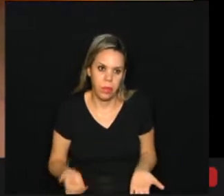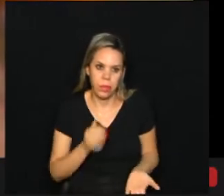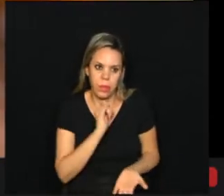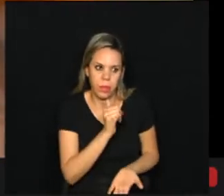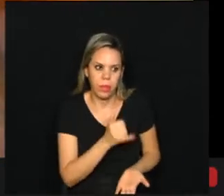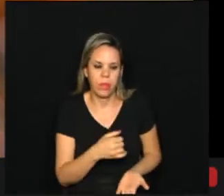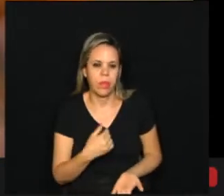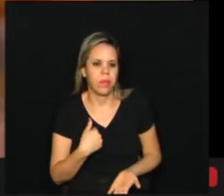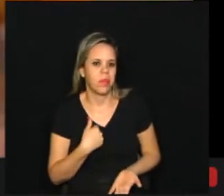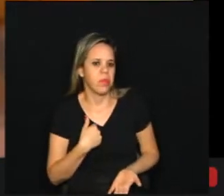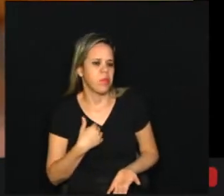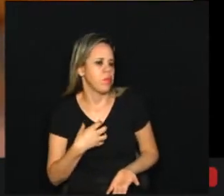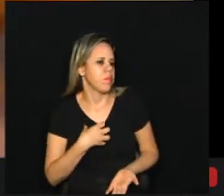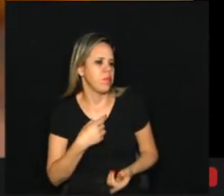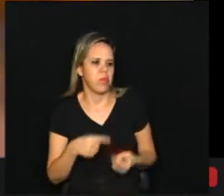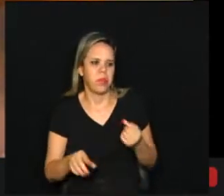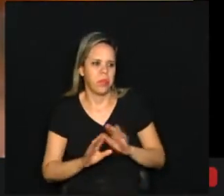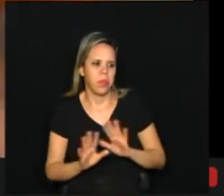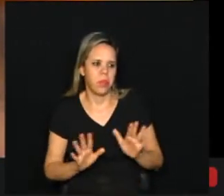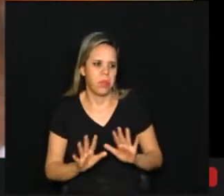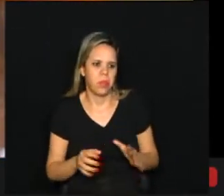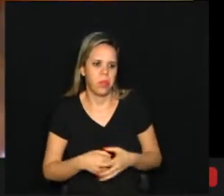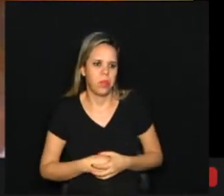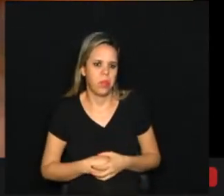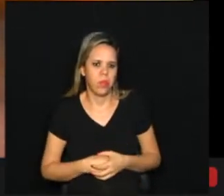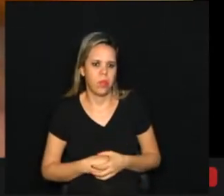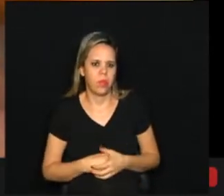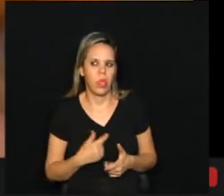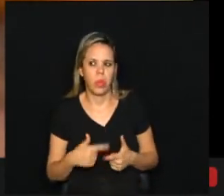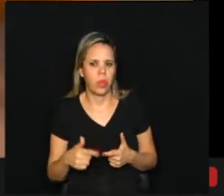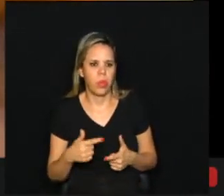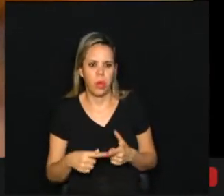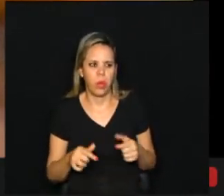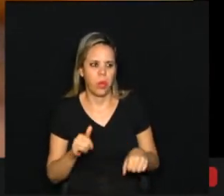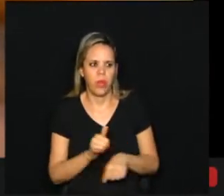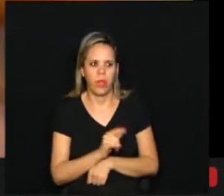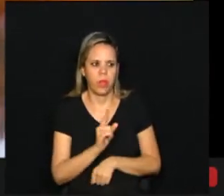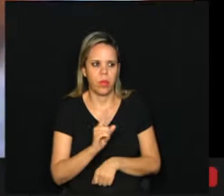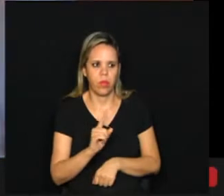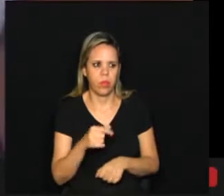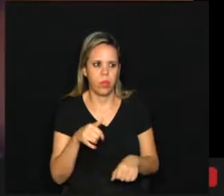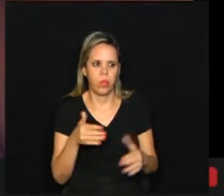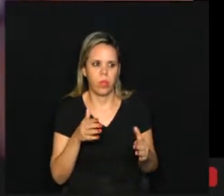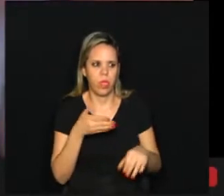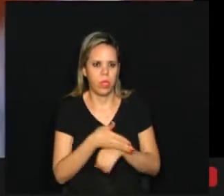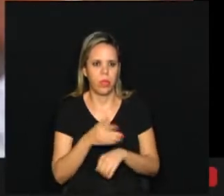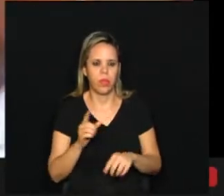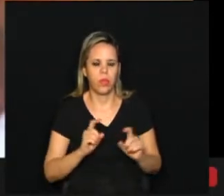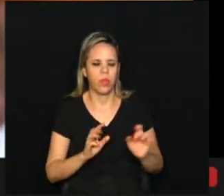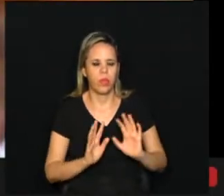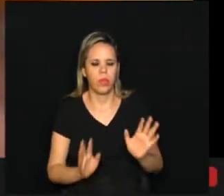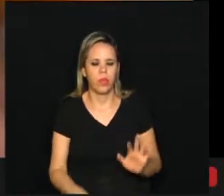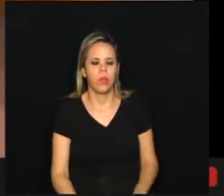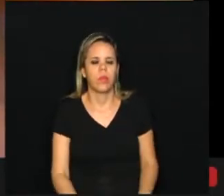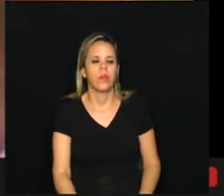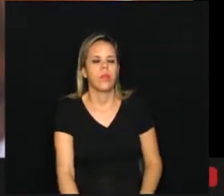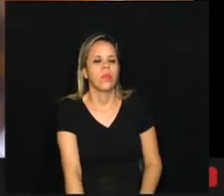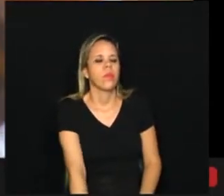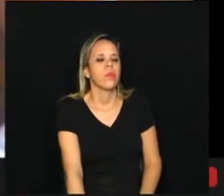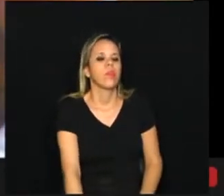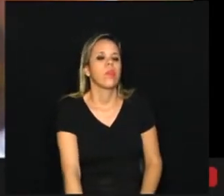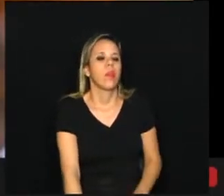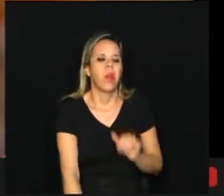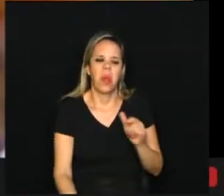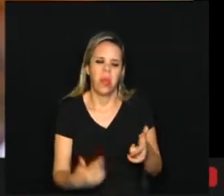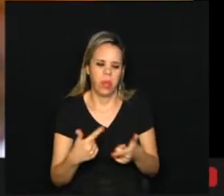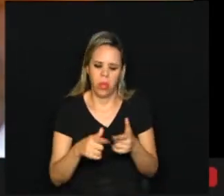disse que não estava se sentindo confortável, se tinha algum problema ela não participar. E aí nós informamos a ela que não